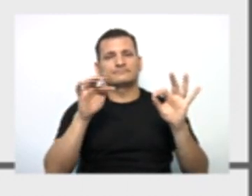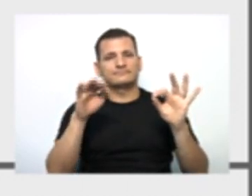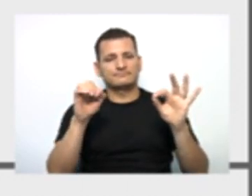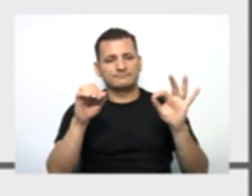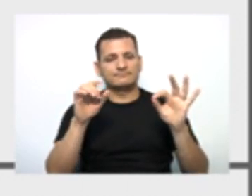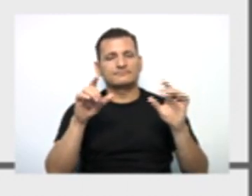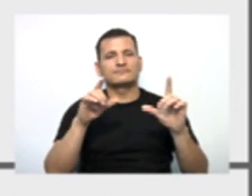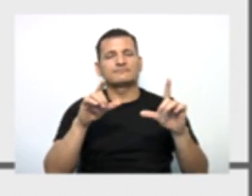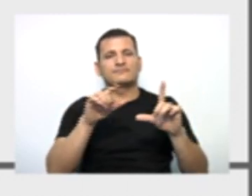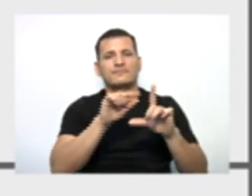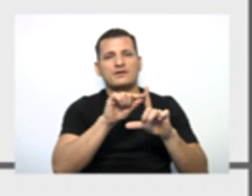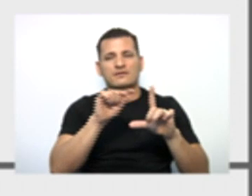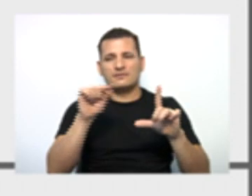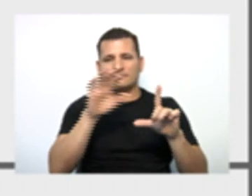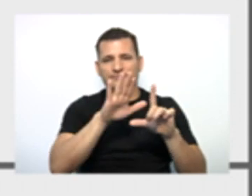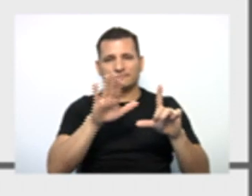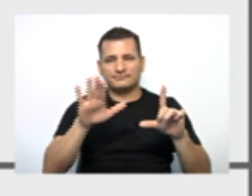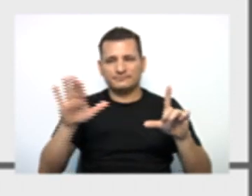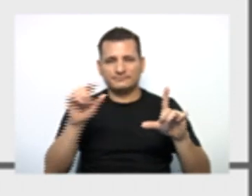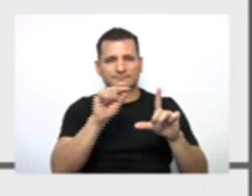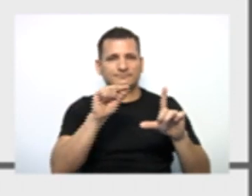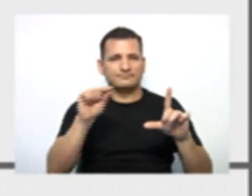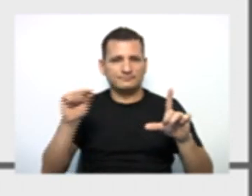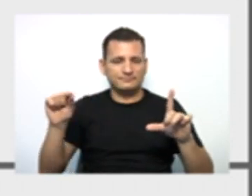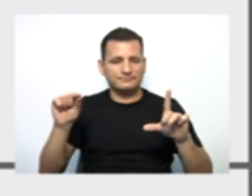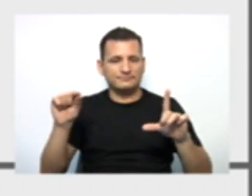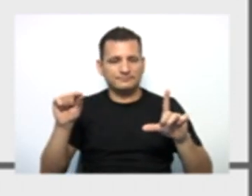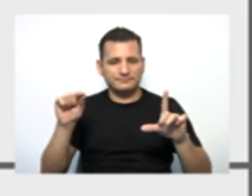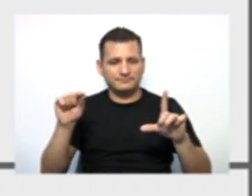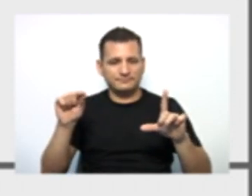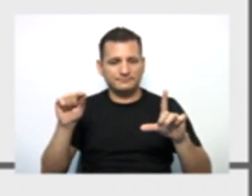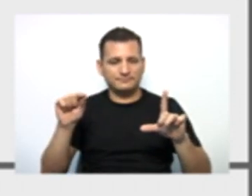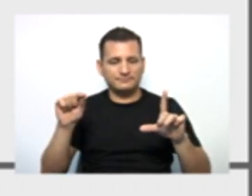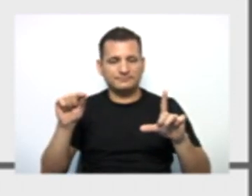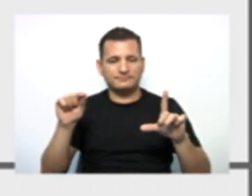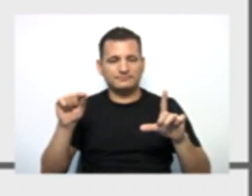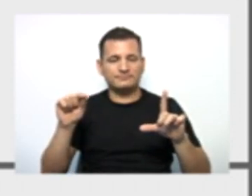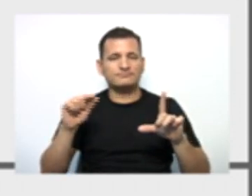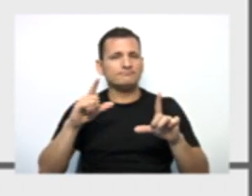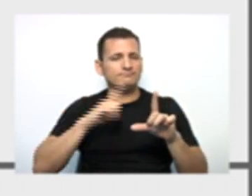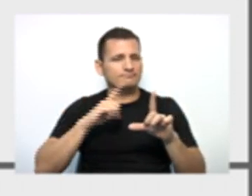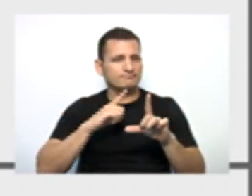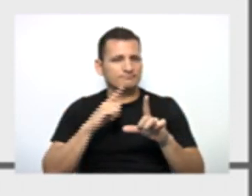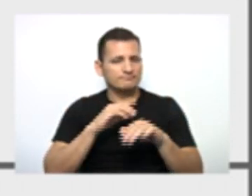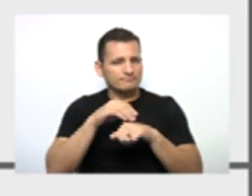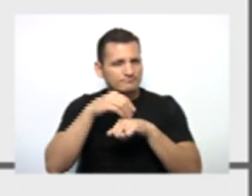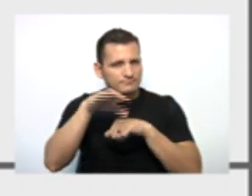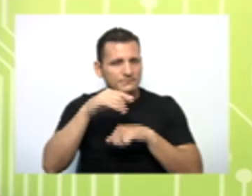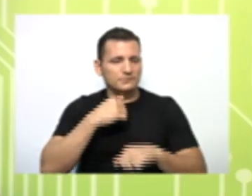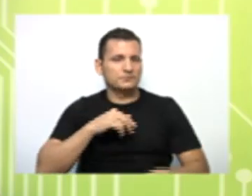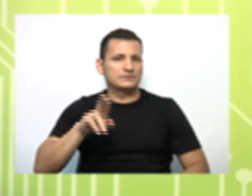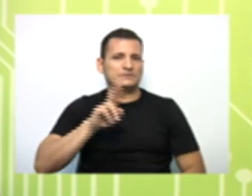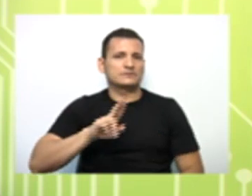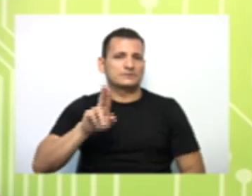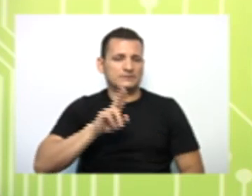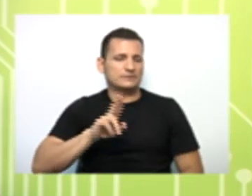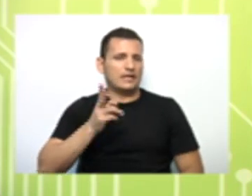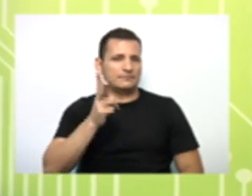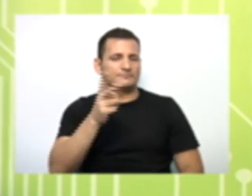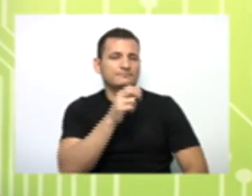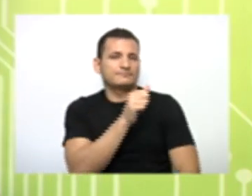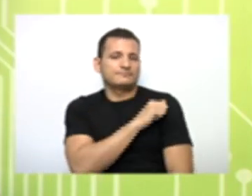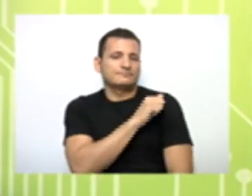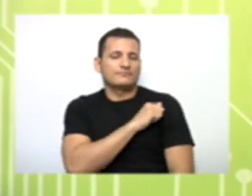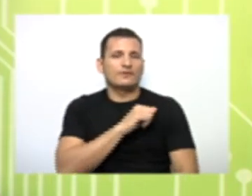ocupou toda essa parte horizontal da página. Eu tenho uma dica que eu sempre uso com os meus alunos